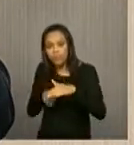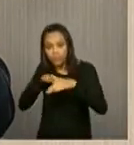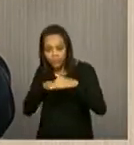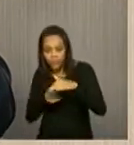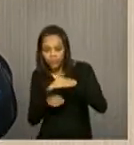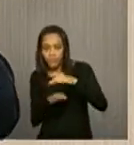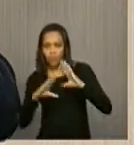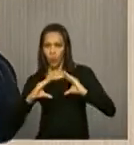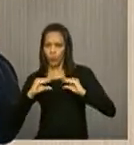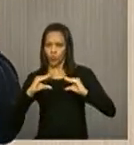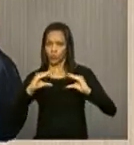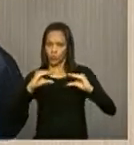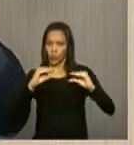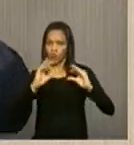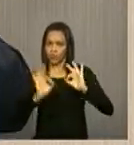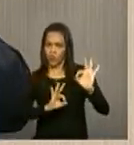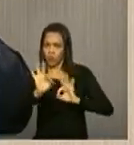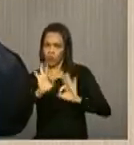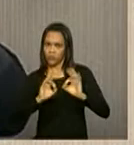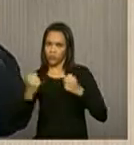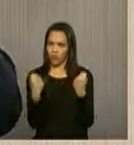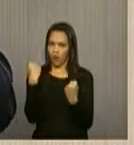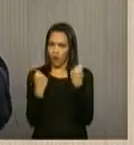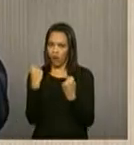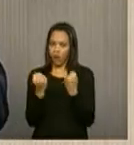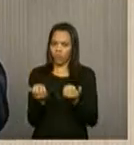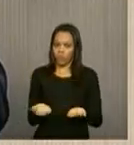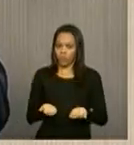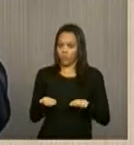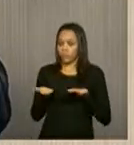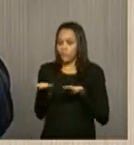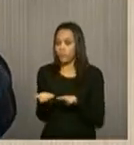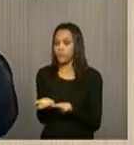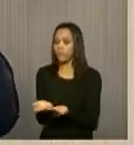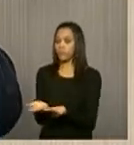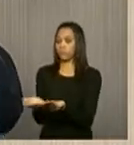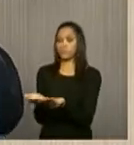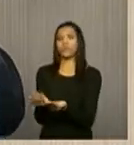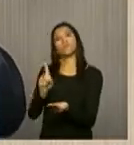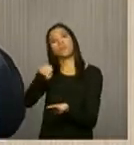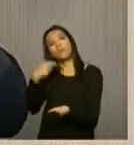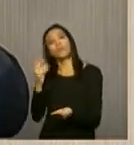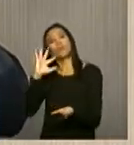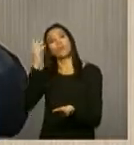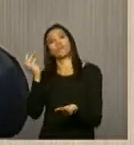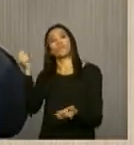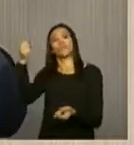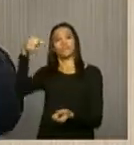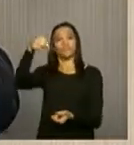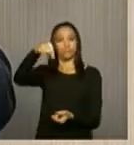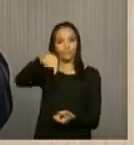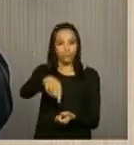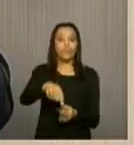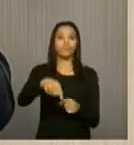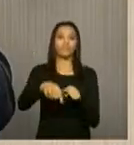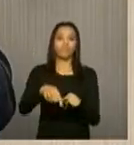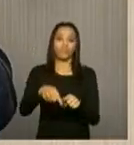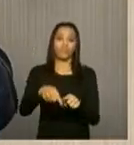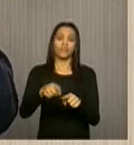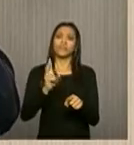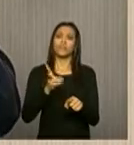acolchoada devidamente preparada e trouxemos o os restos mortais assim o instituto nacional de criminalística em